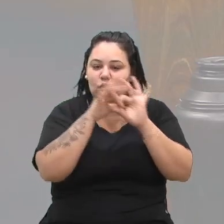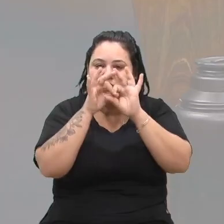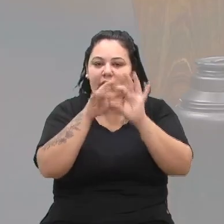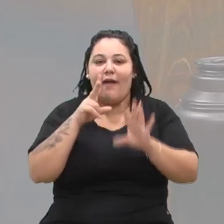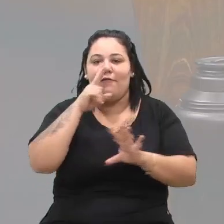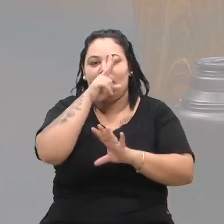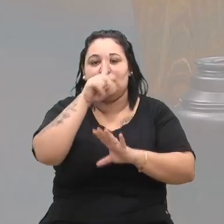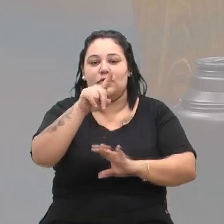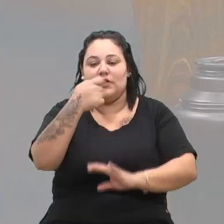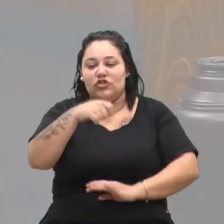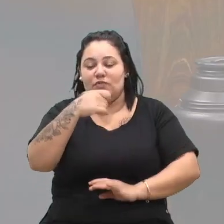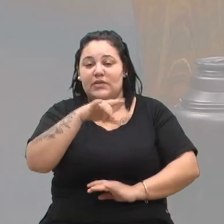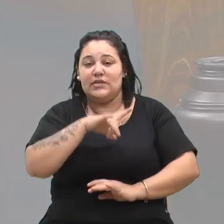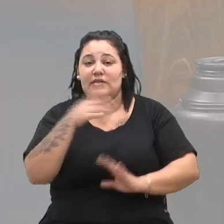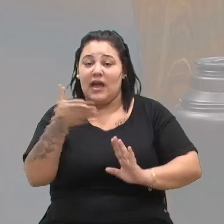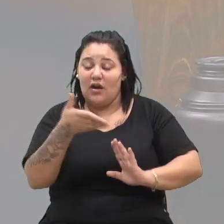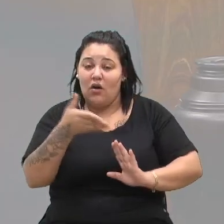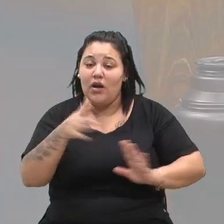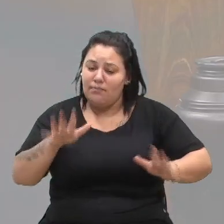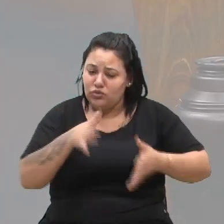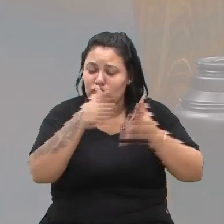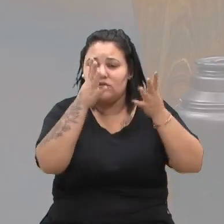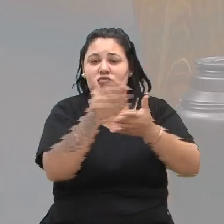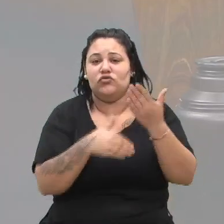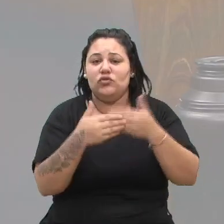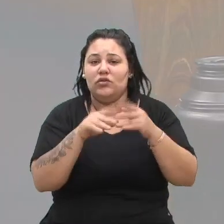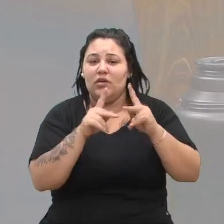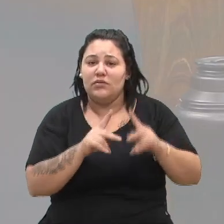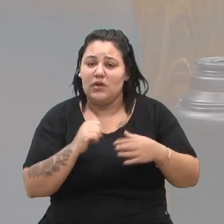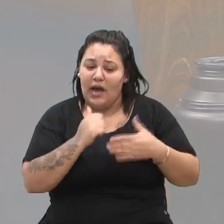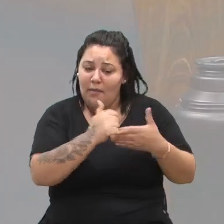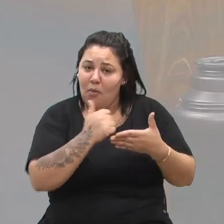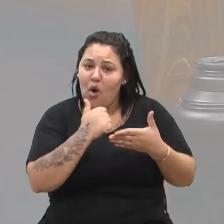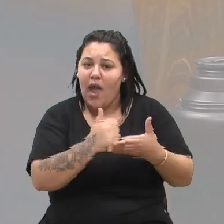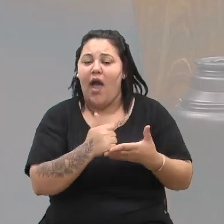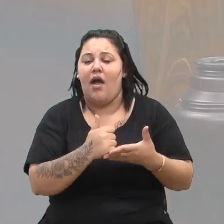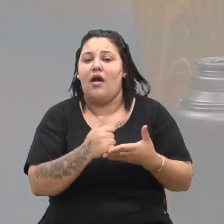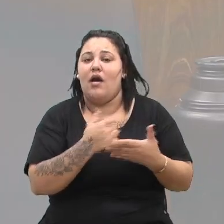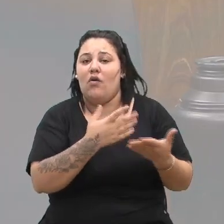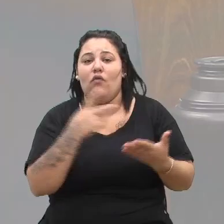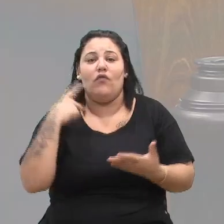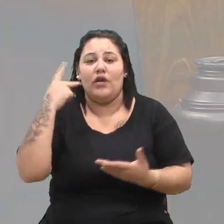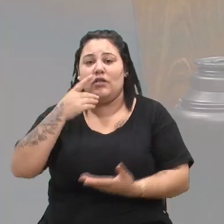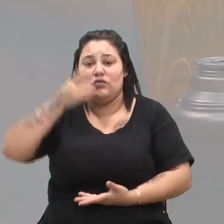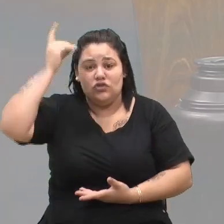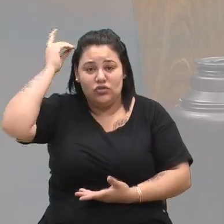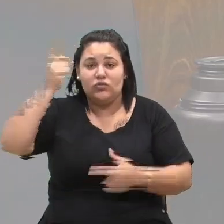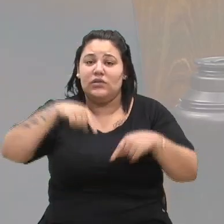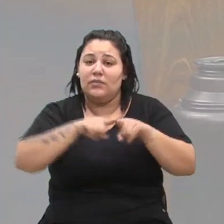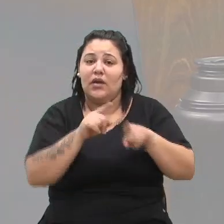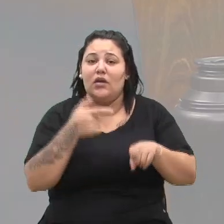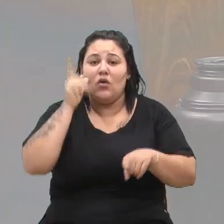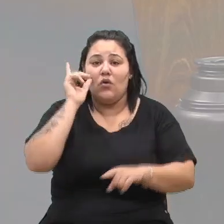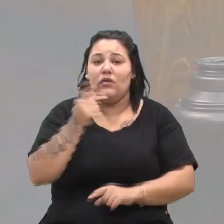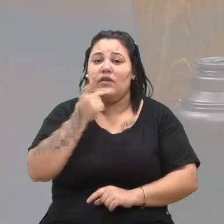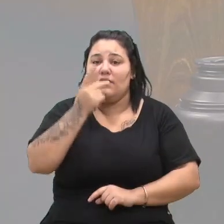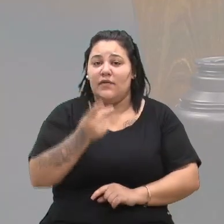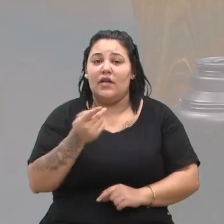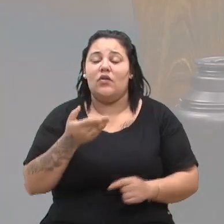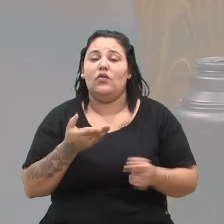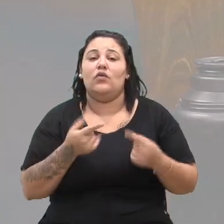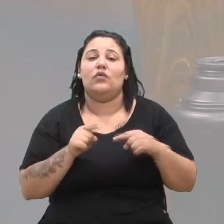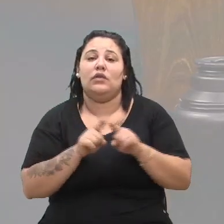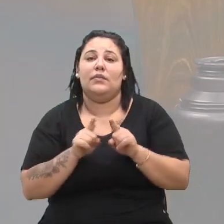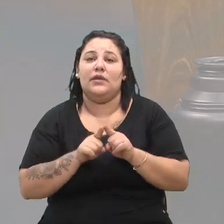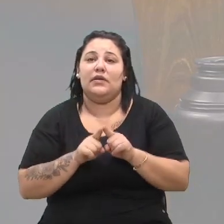de mobilização de todos e todas. E acho que o vereador Lucas ontem falou isso também. Somos a maior cidade, né?